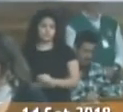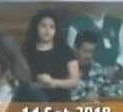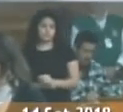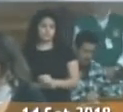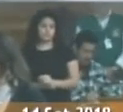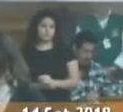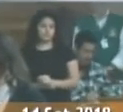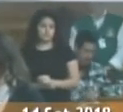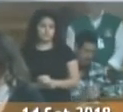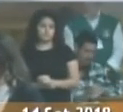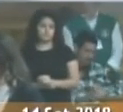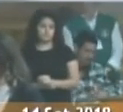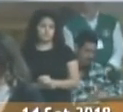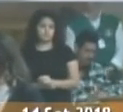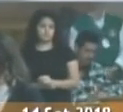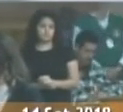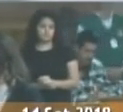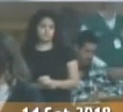Enfim,